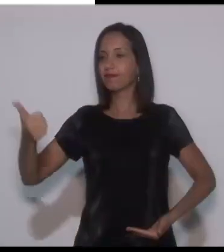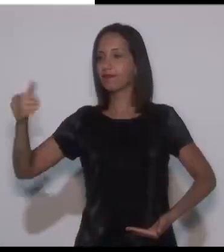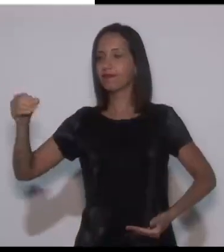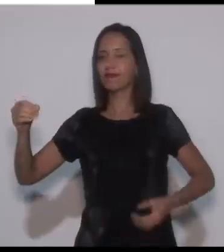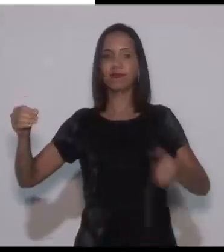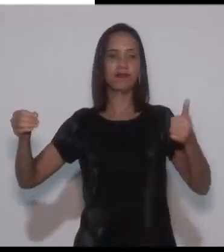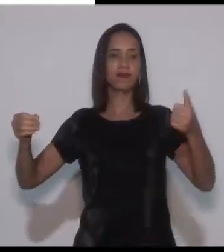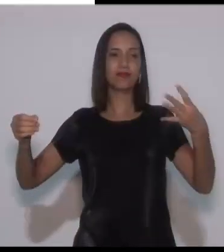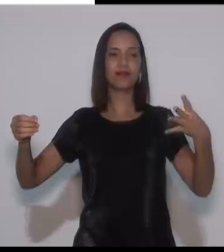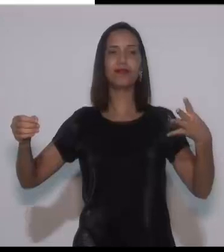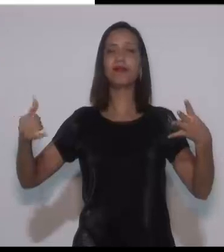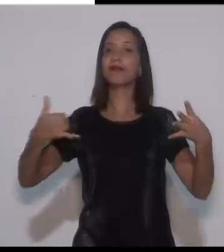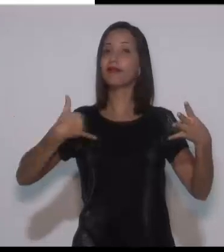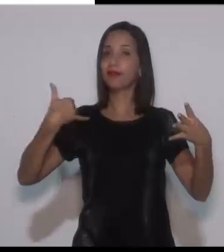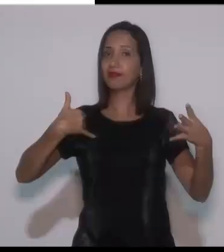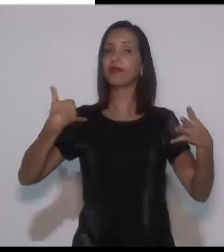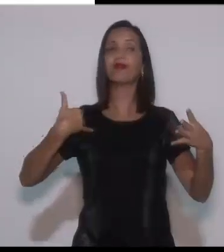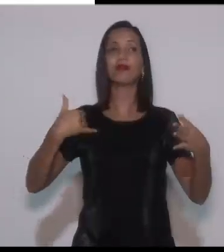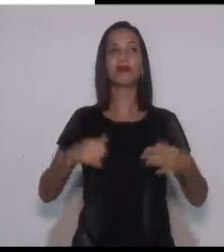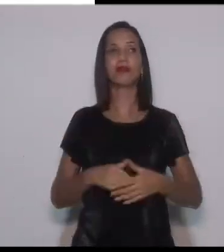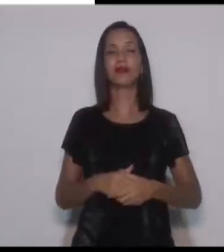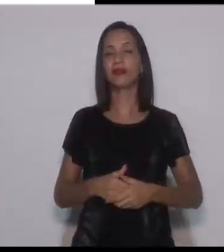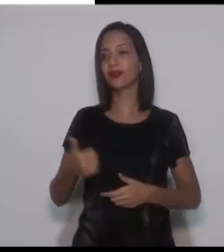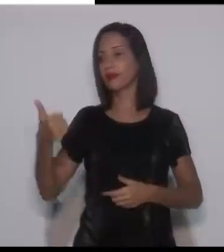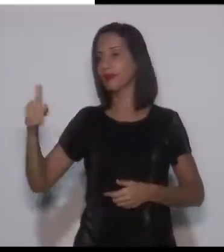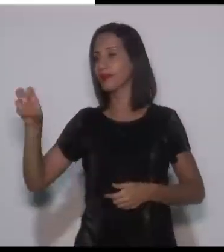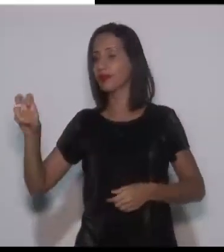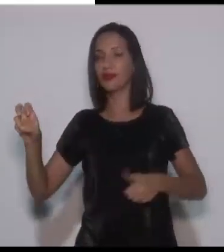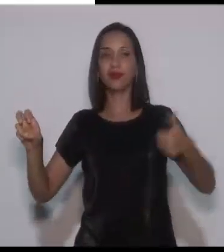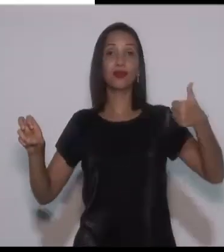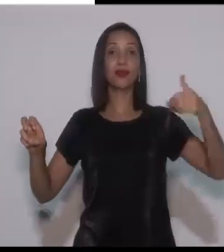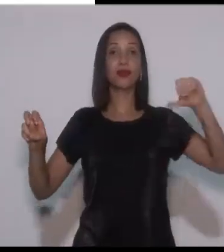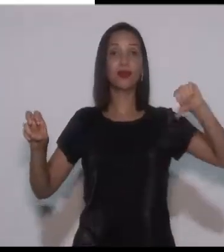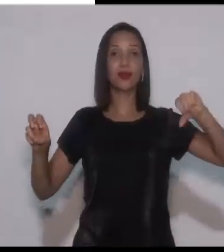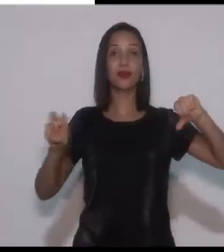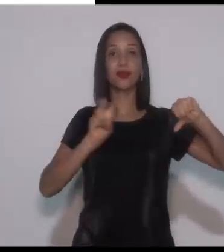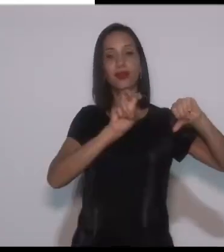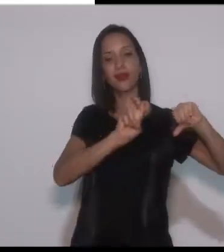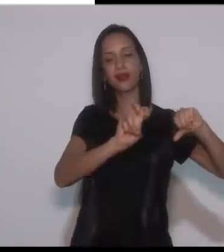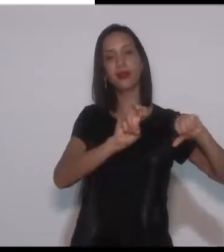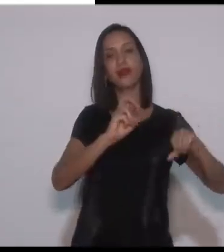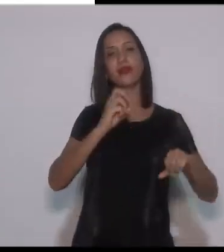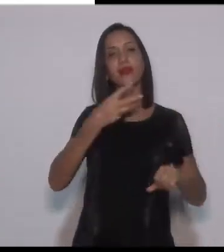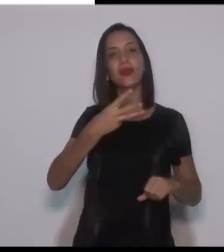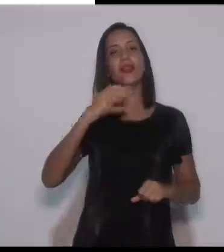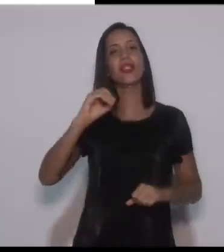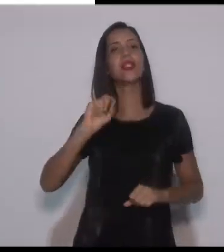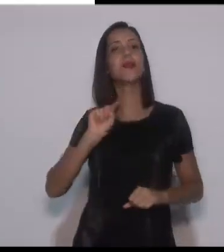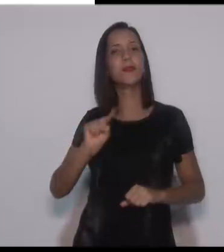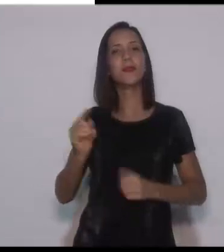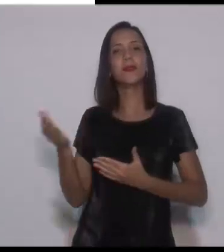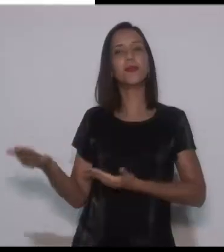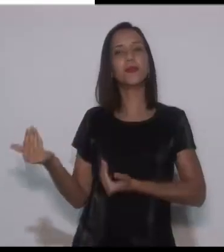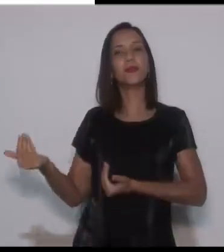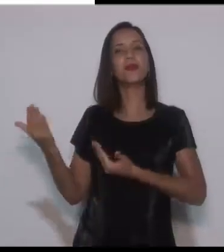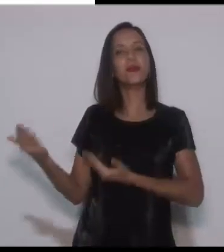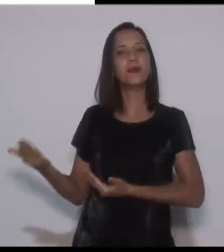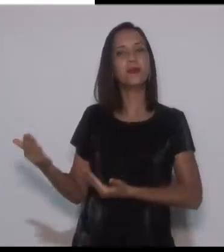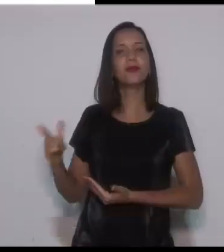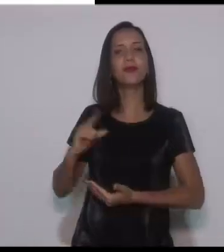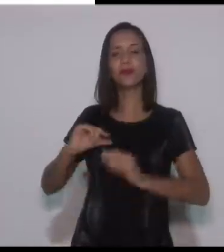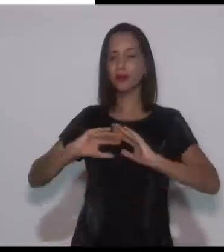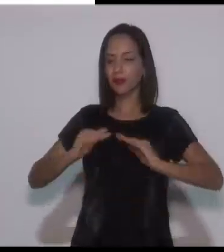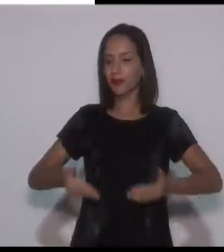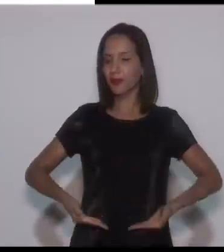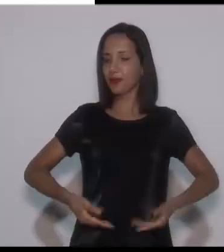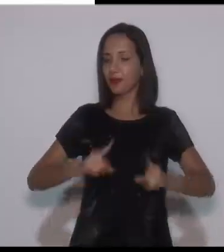14 anos. E dos 15 aos 19 anos, 530 mil jovens com gravidez na adolescência.